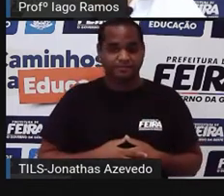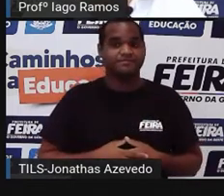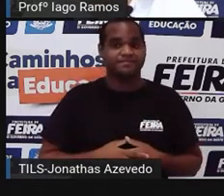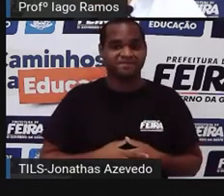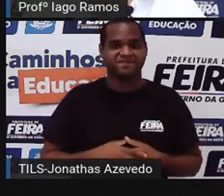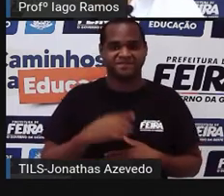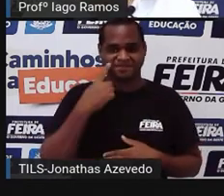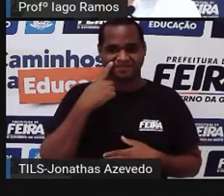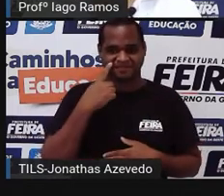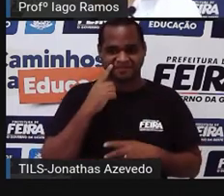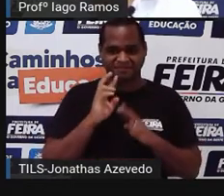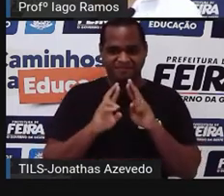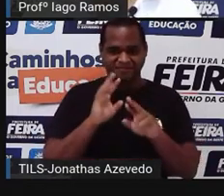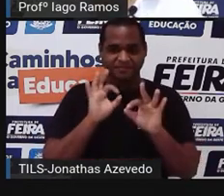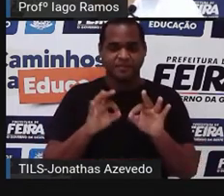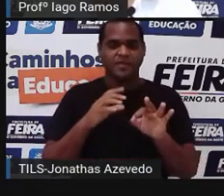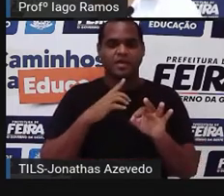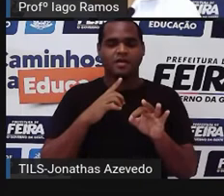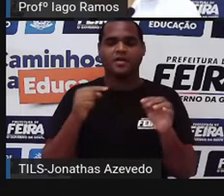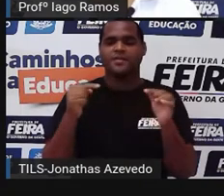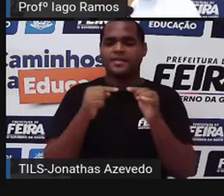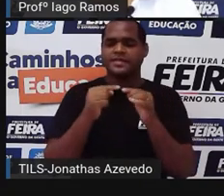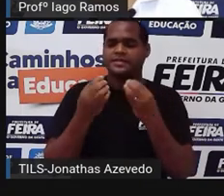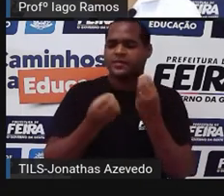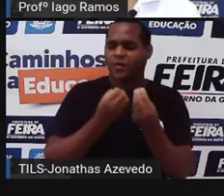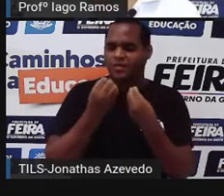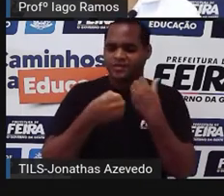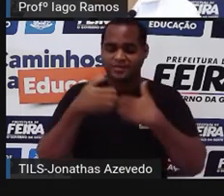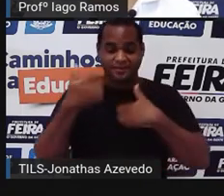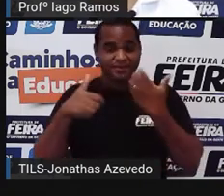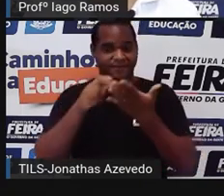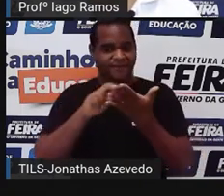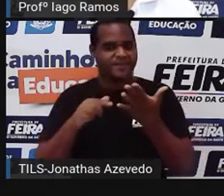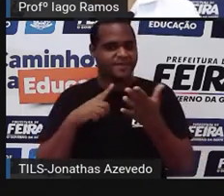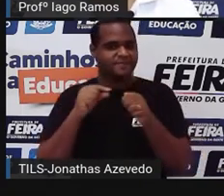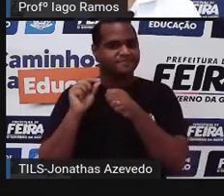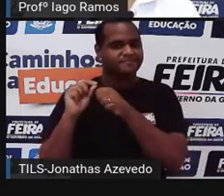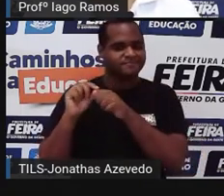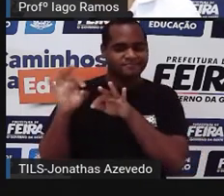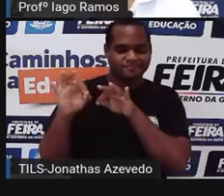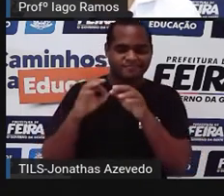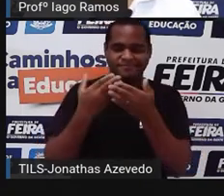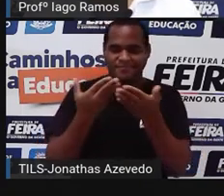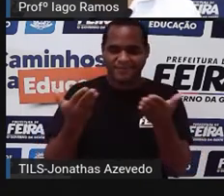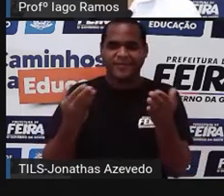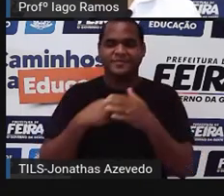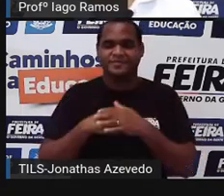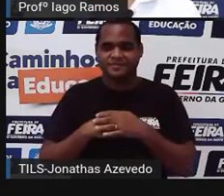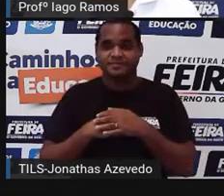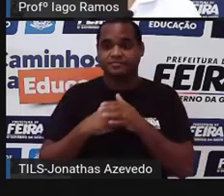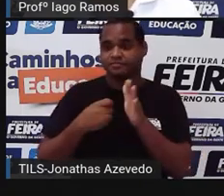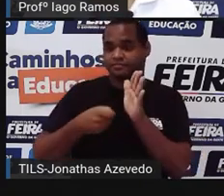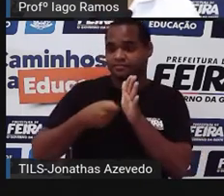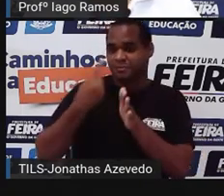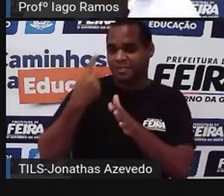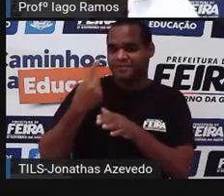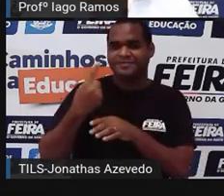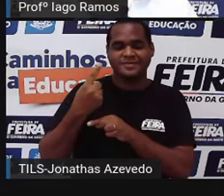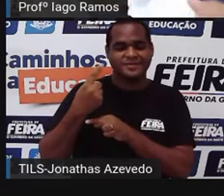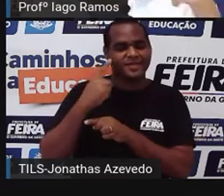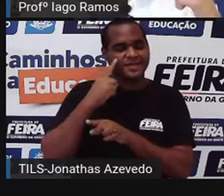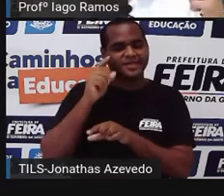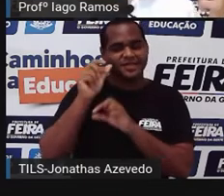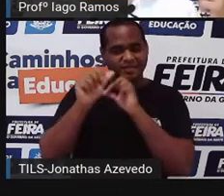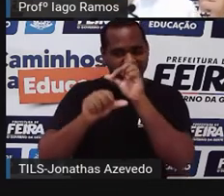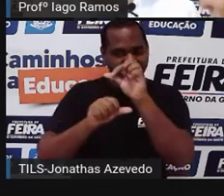Vamos então ver os resultados para essas coisas que eu pedi que você fizesse perto primeiro foi a